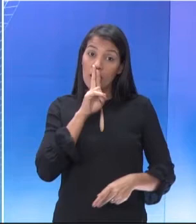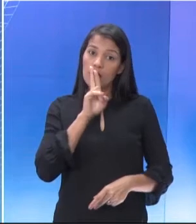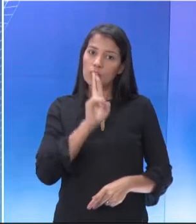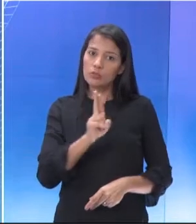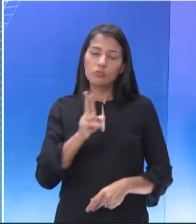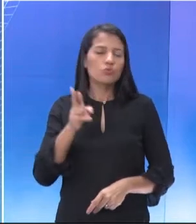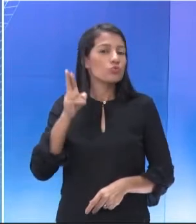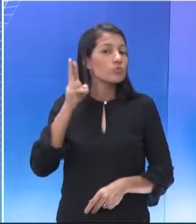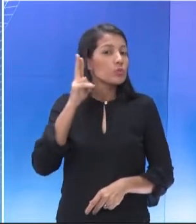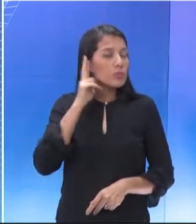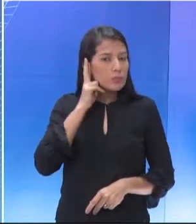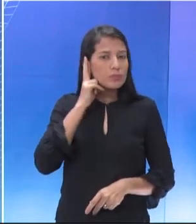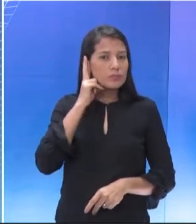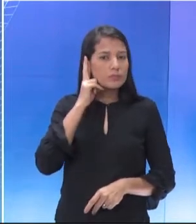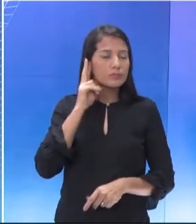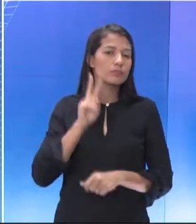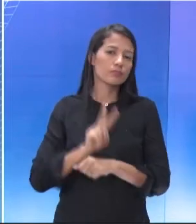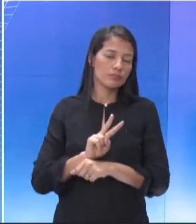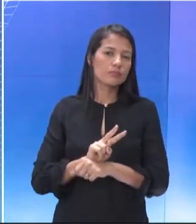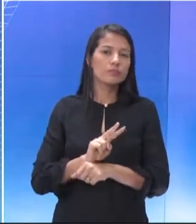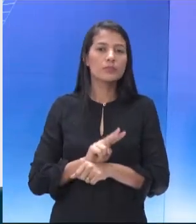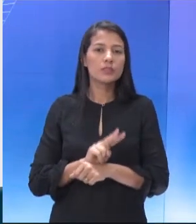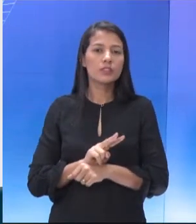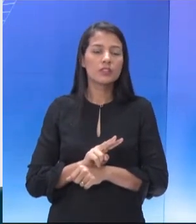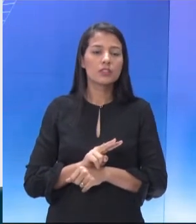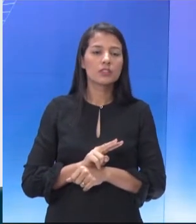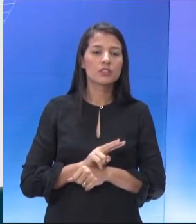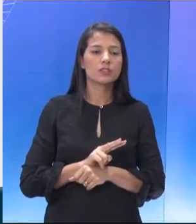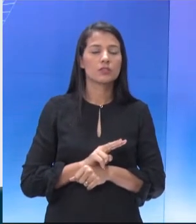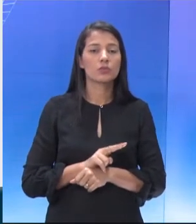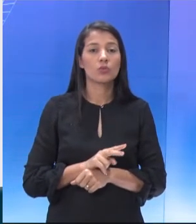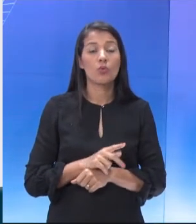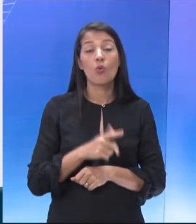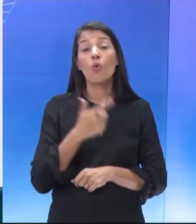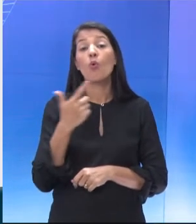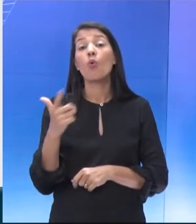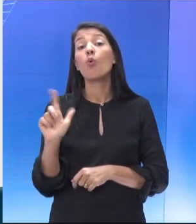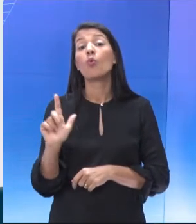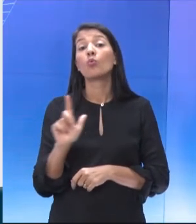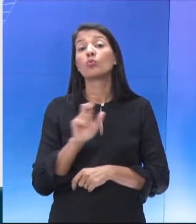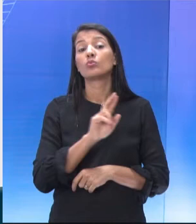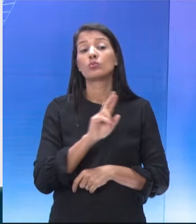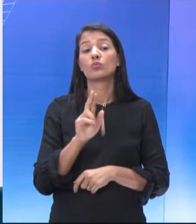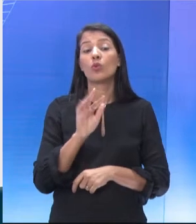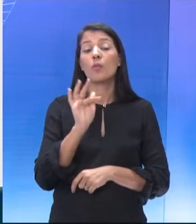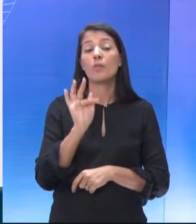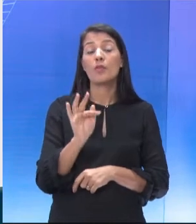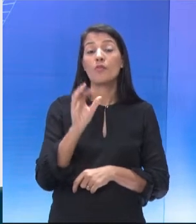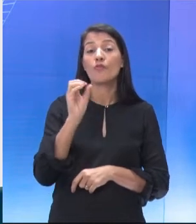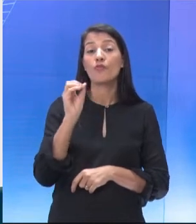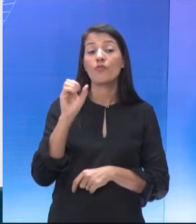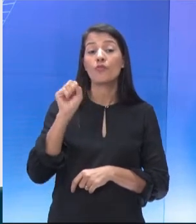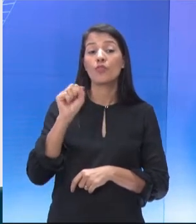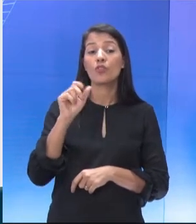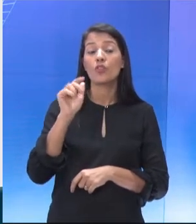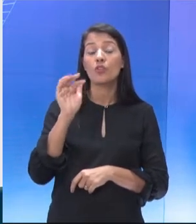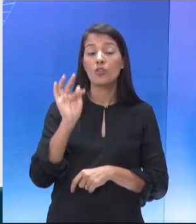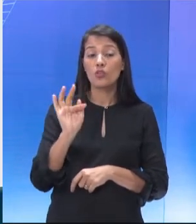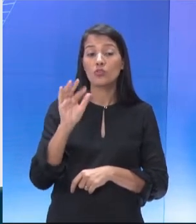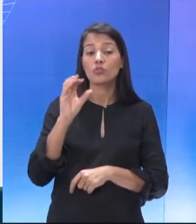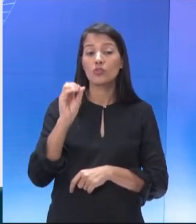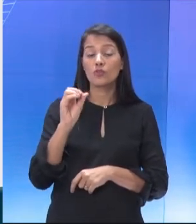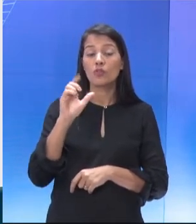ambiente. Ok? Vamos então à outra classe, os fosfolipídios. Fósforo, lembra